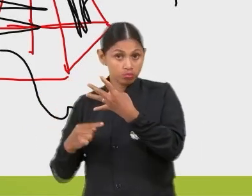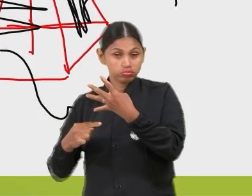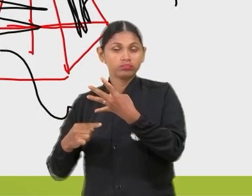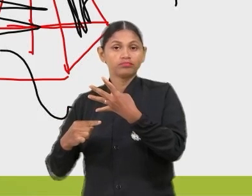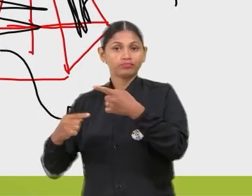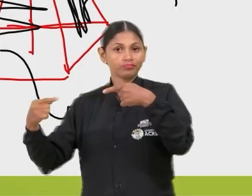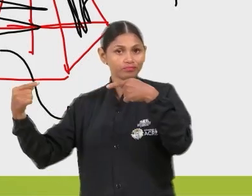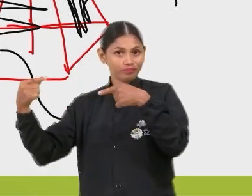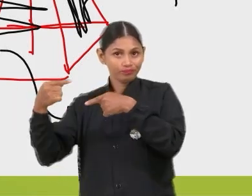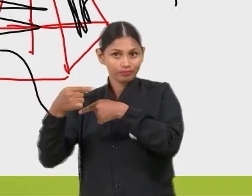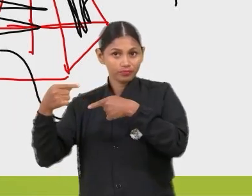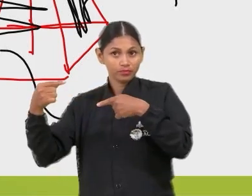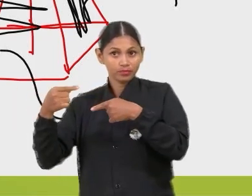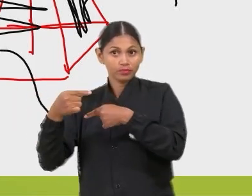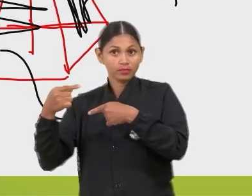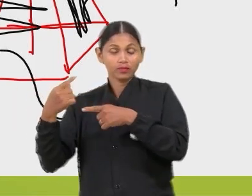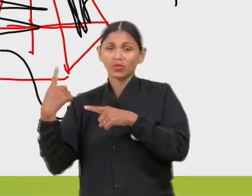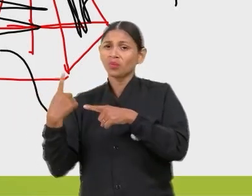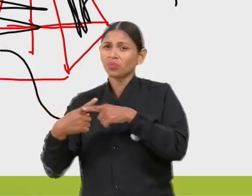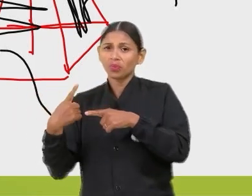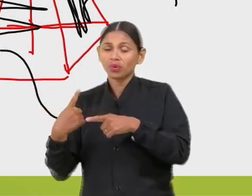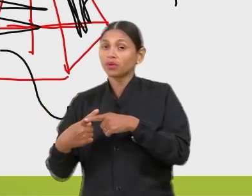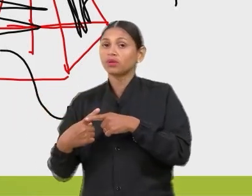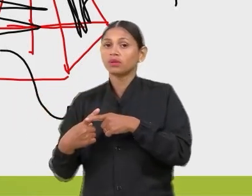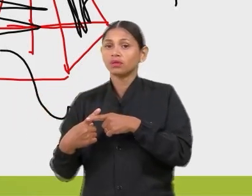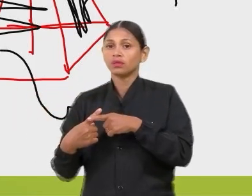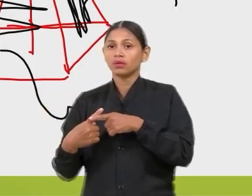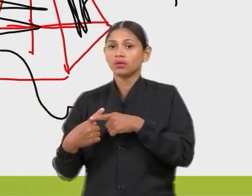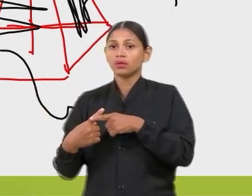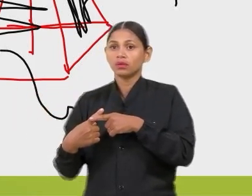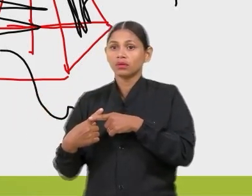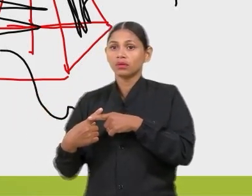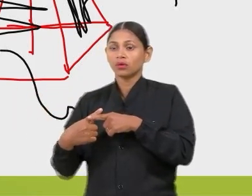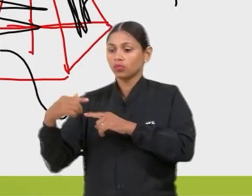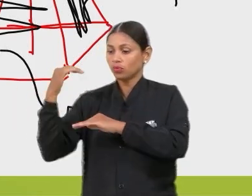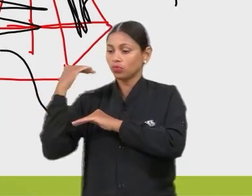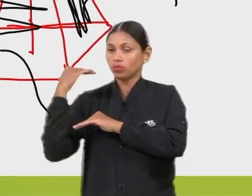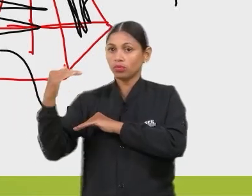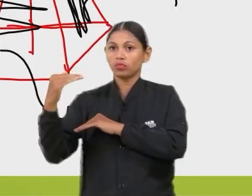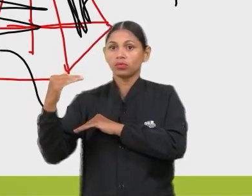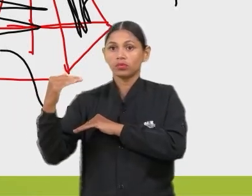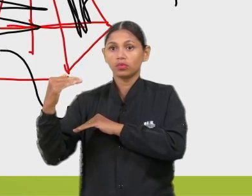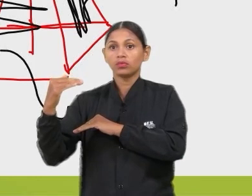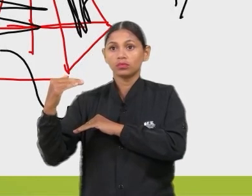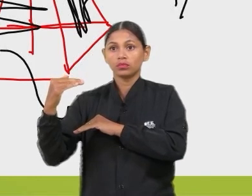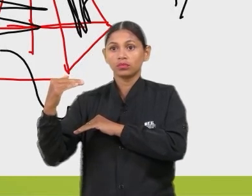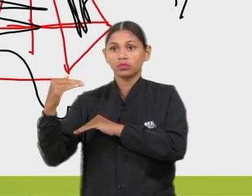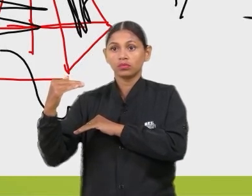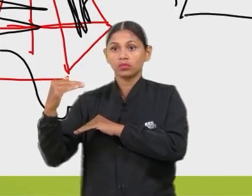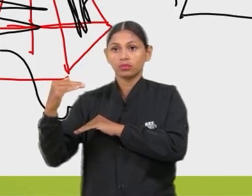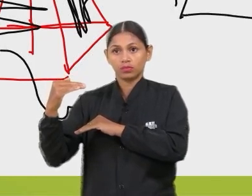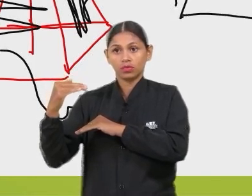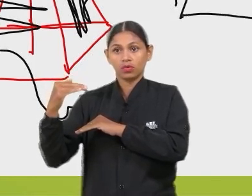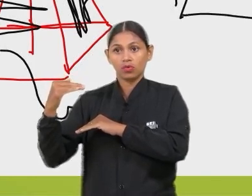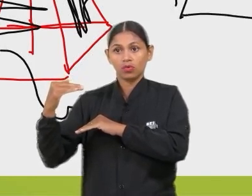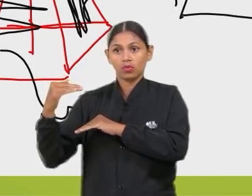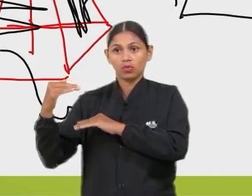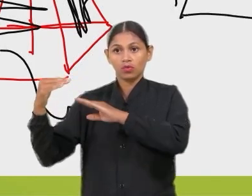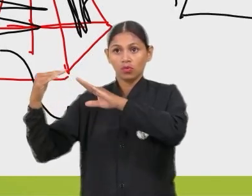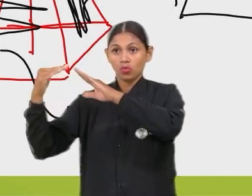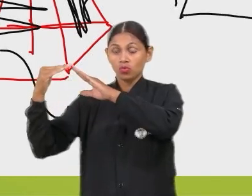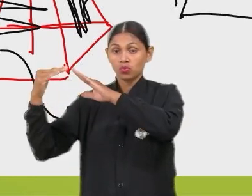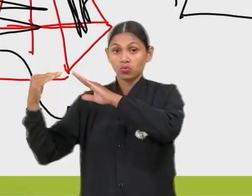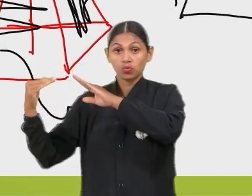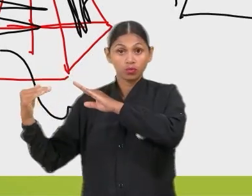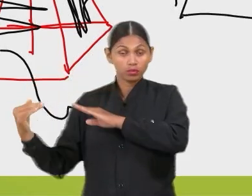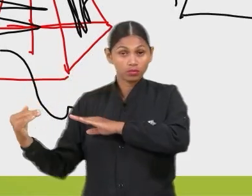que é isósceles? Porque quando eu faço o corte aqui, ó, esse lado da pirâmide aqui, ó, esse triângulo aqui lateral, esse é